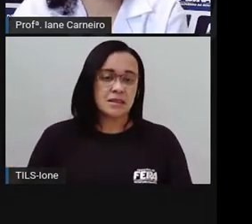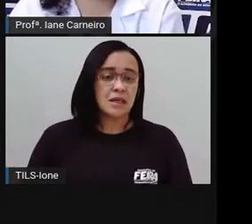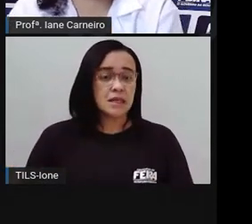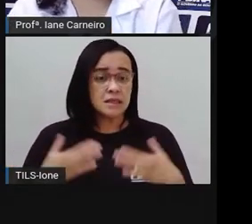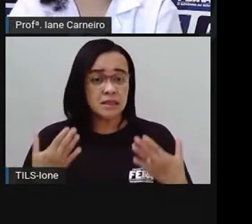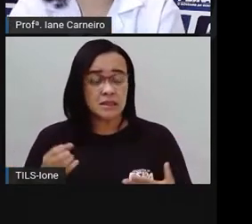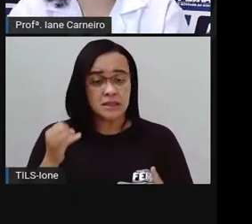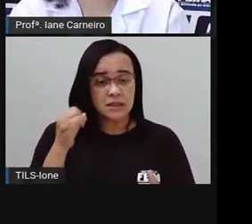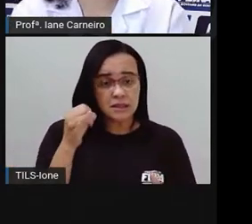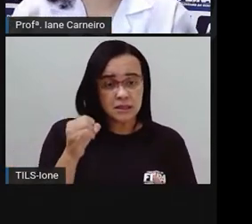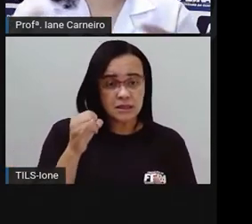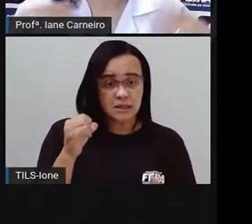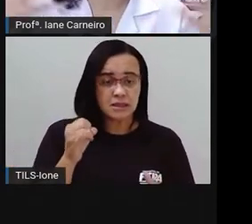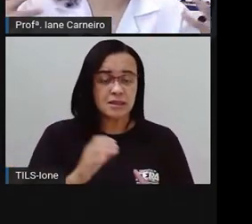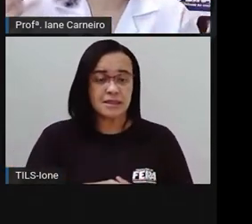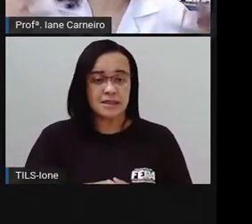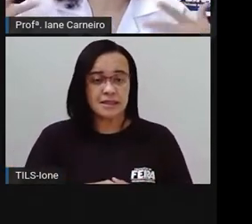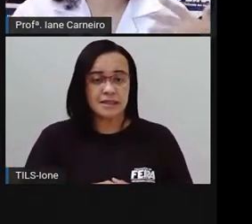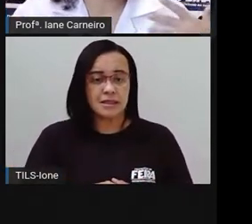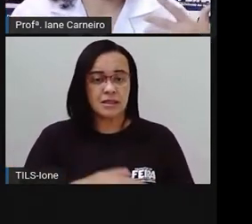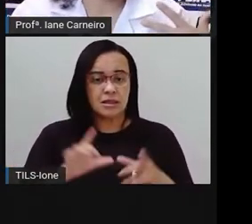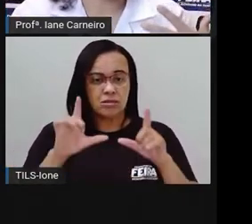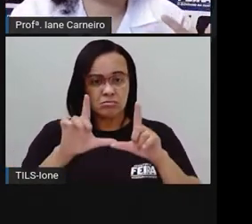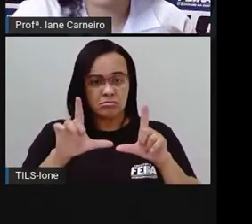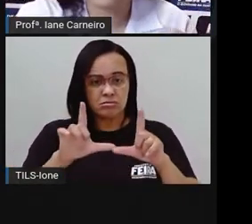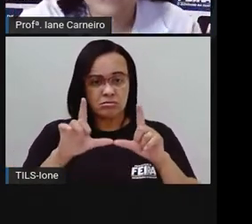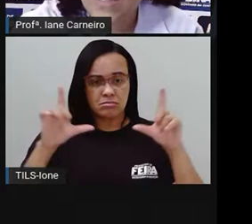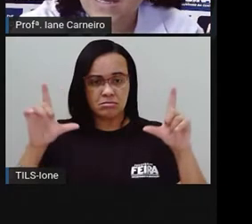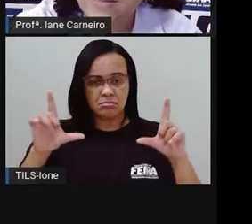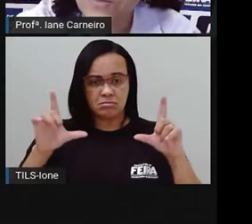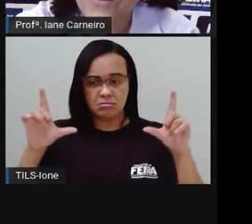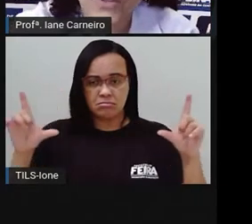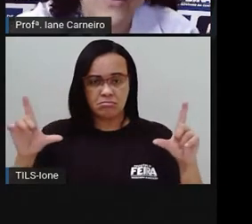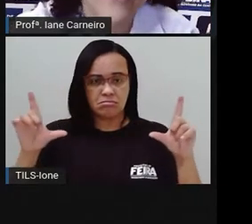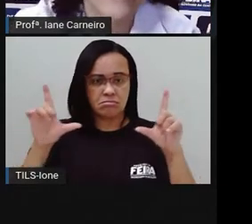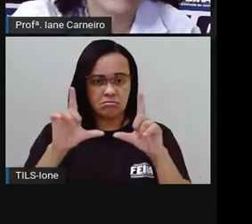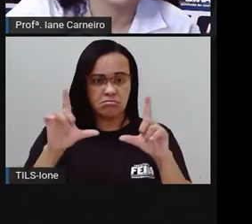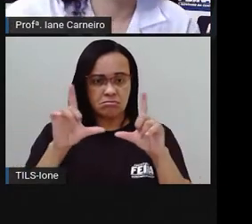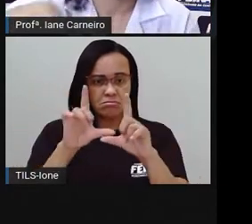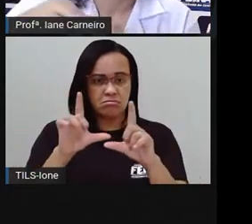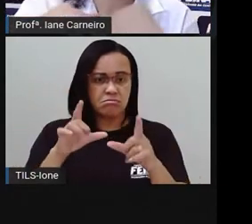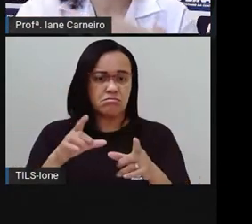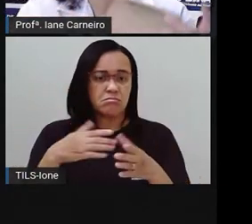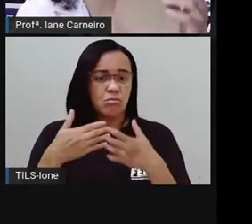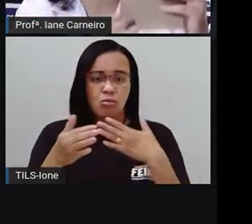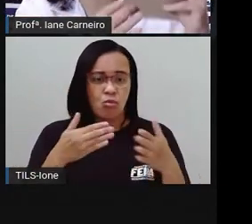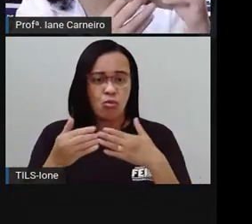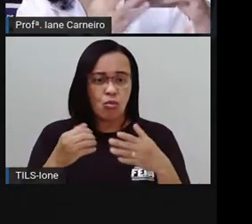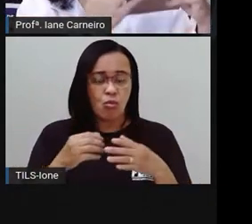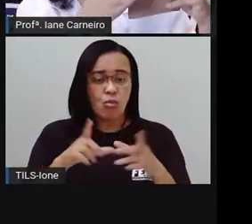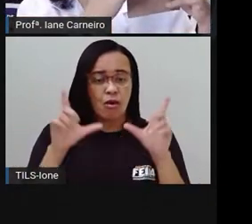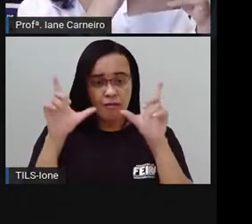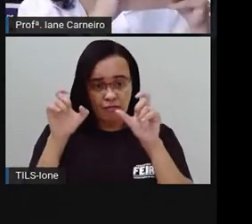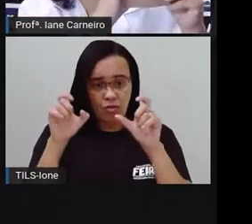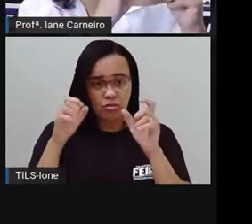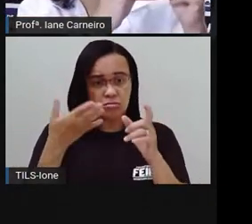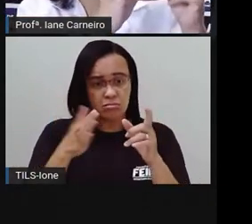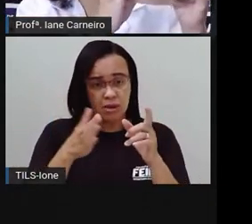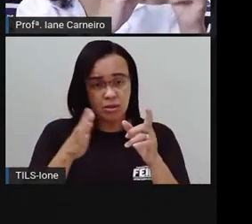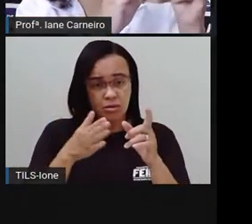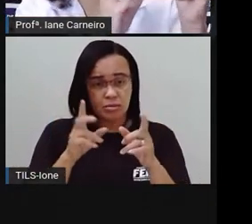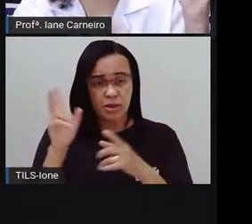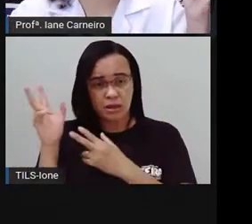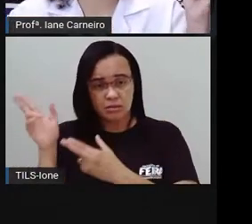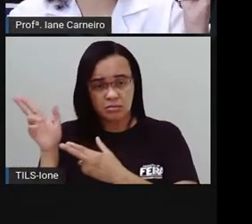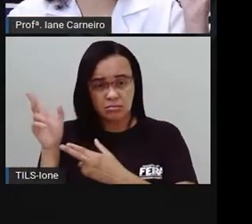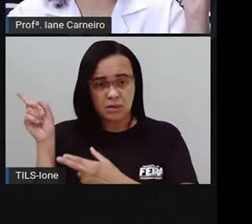você tiver, dependendo do tamanho da sua foto, então se sua fotografia for mais ou menos desse tamanho,